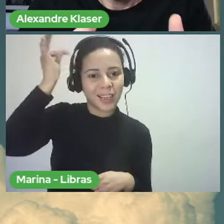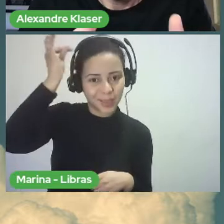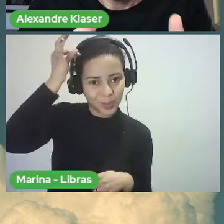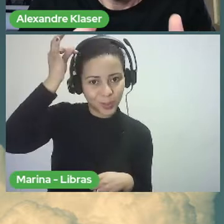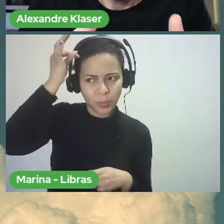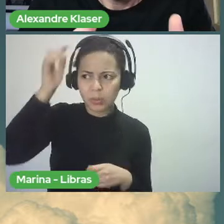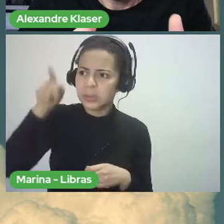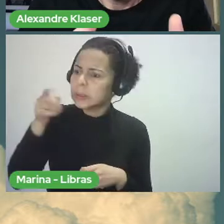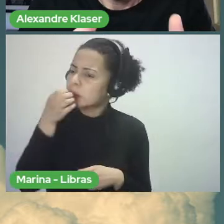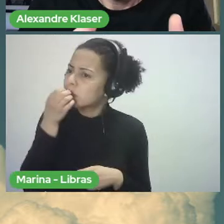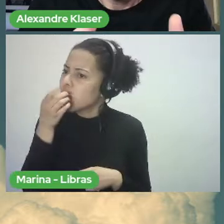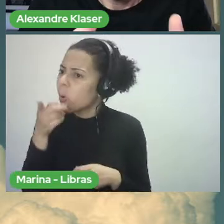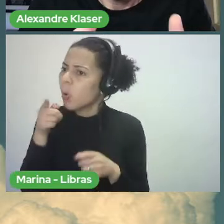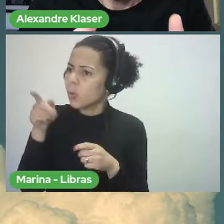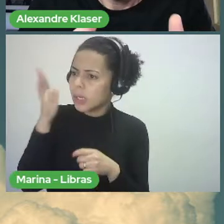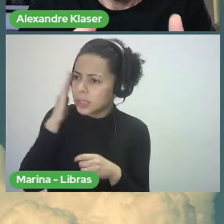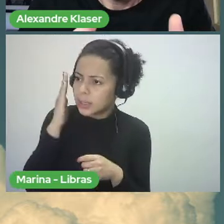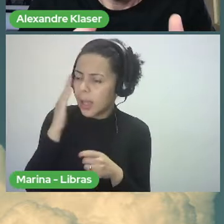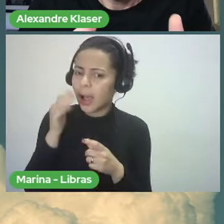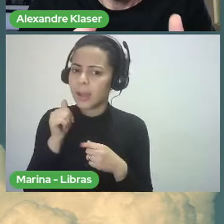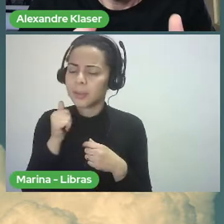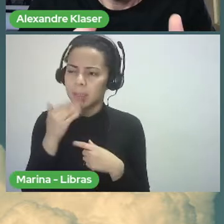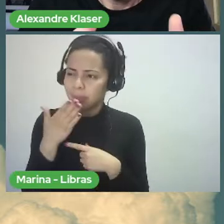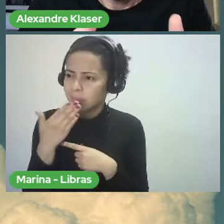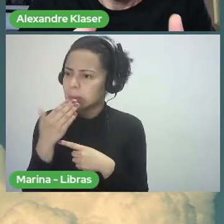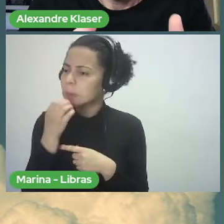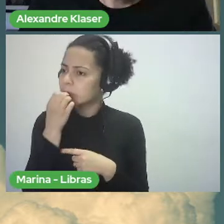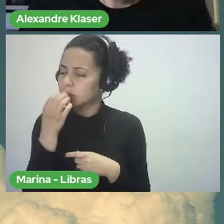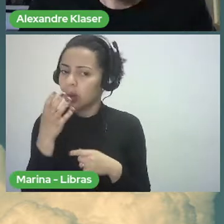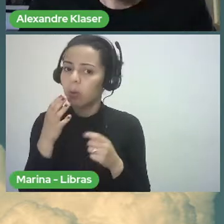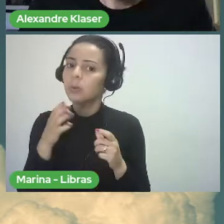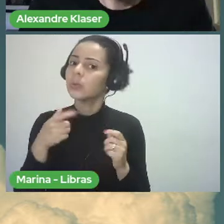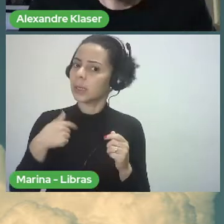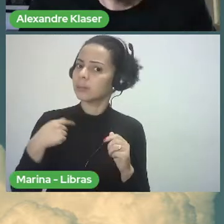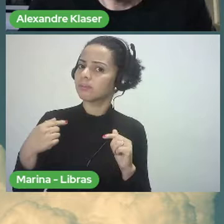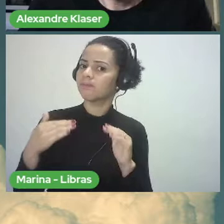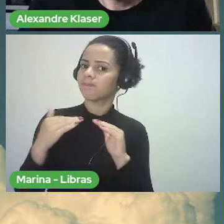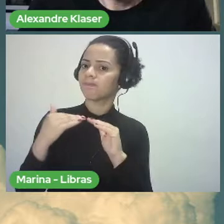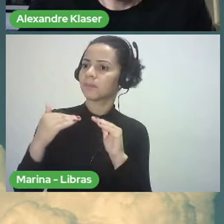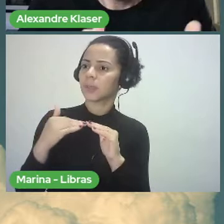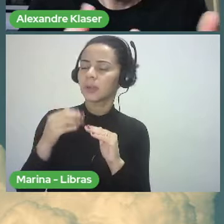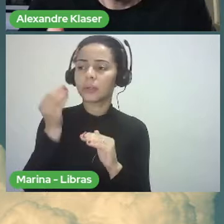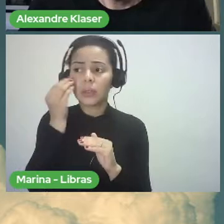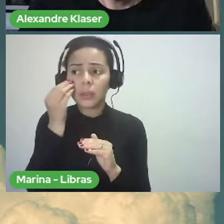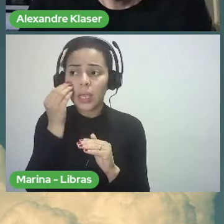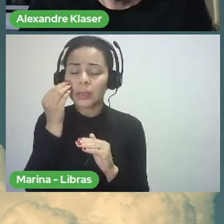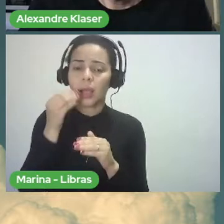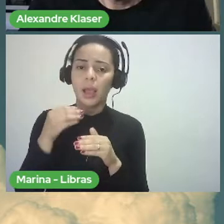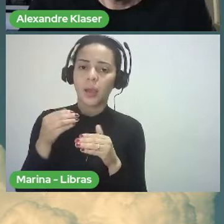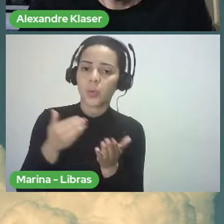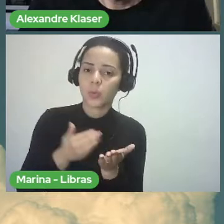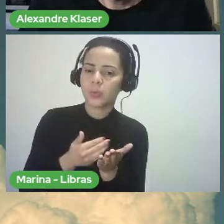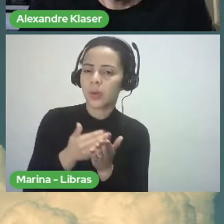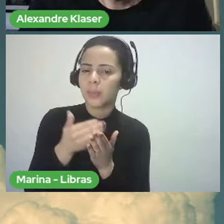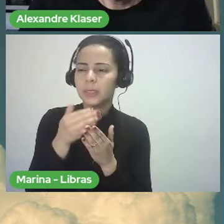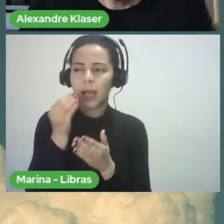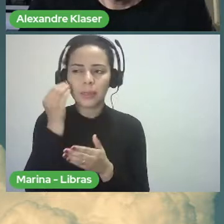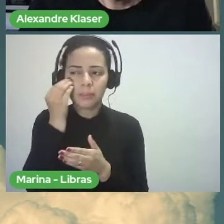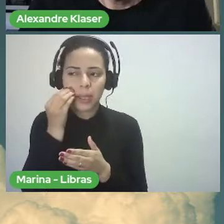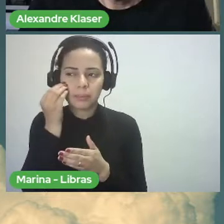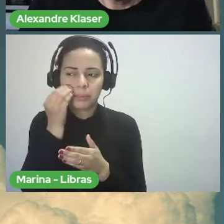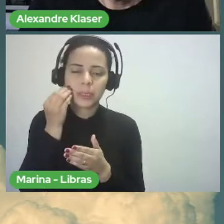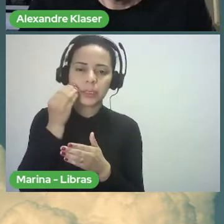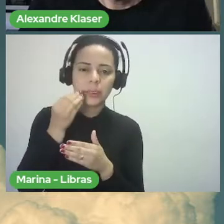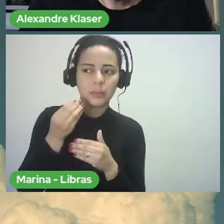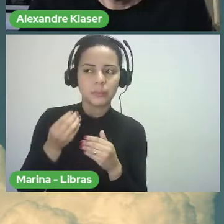qual tecnologia eu posso apostar para sustentar meu negócio, e começar a experimentar em cima dela para criar a proficiência necessária e para começar a entregar